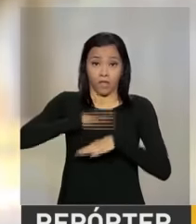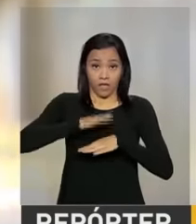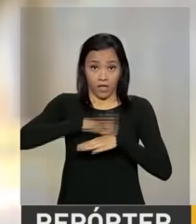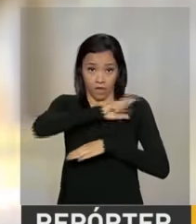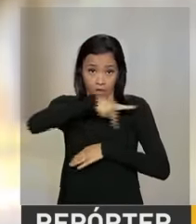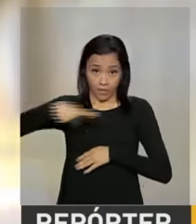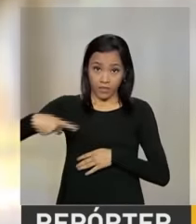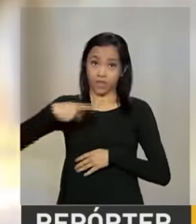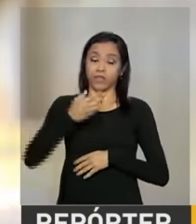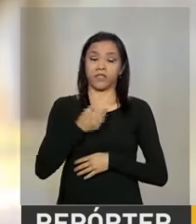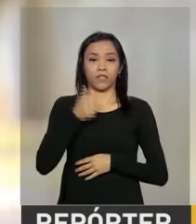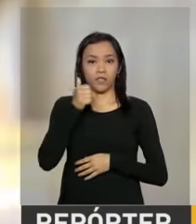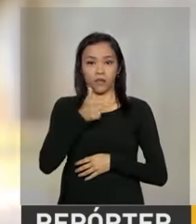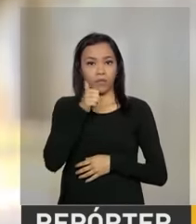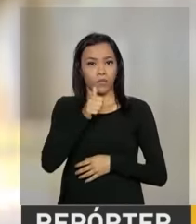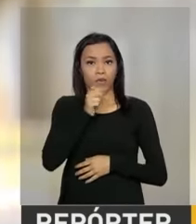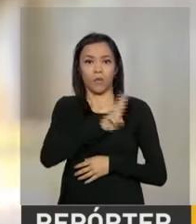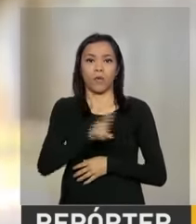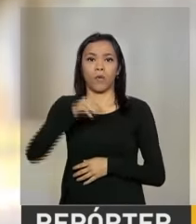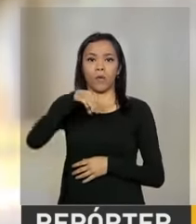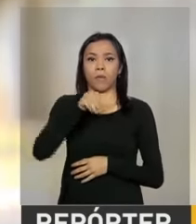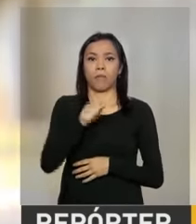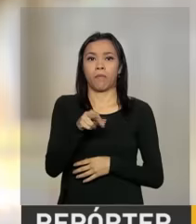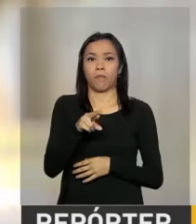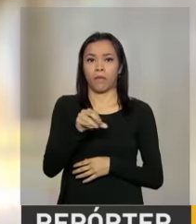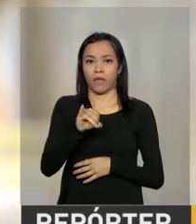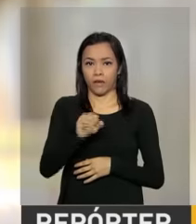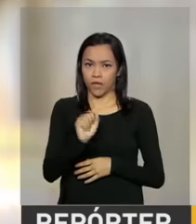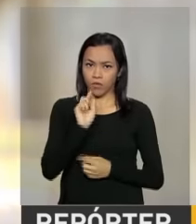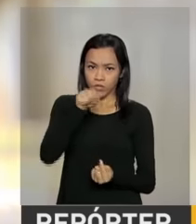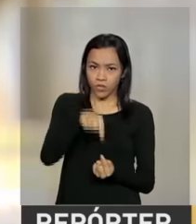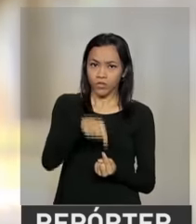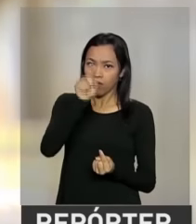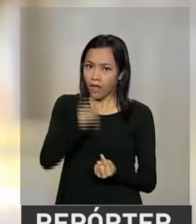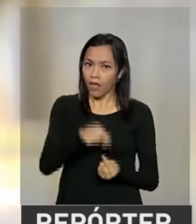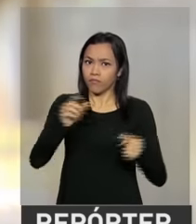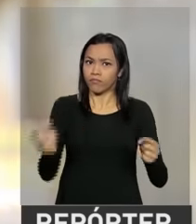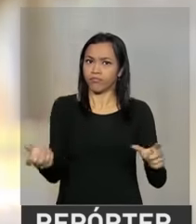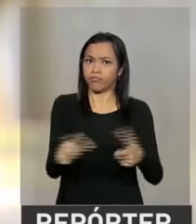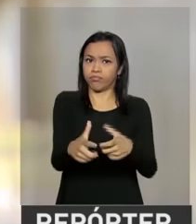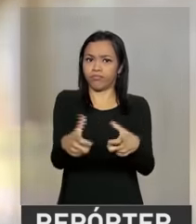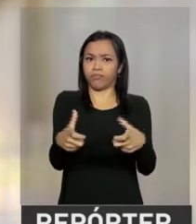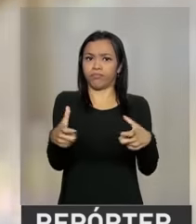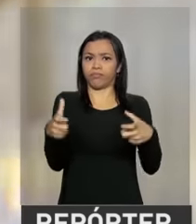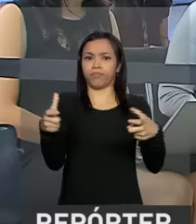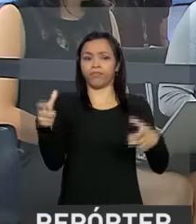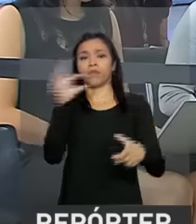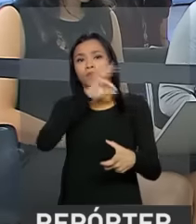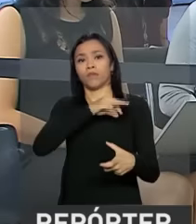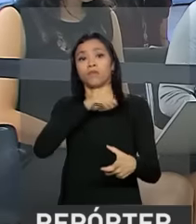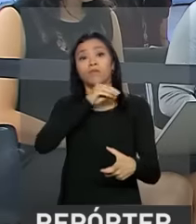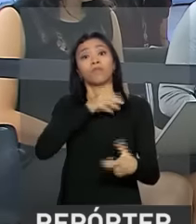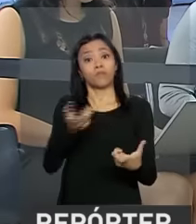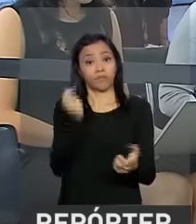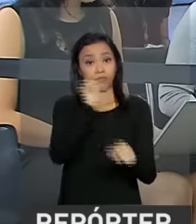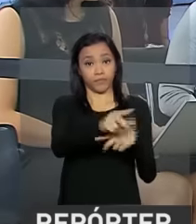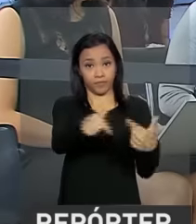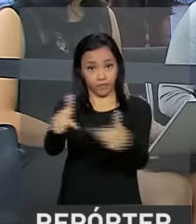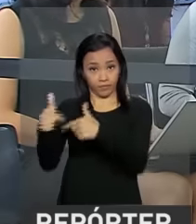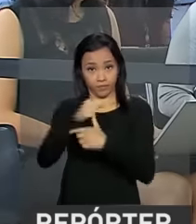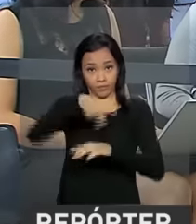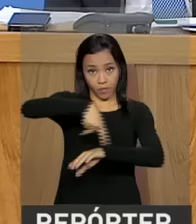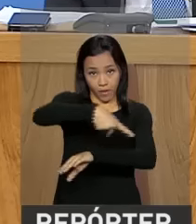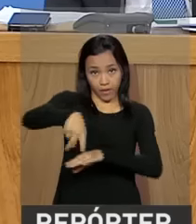BNDS Maria Silvia Bastos Marques é aumentar a produção e o emprego no país nossa intenção